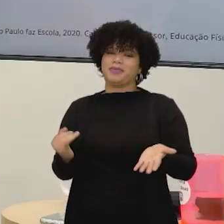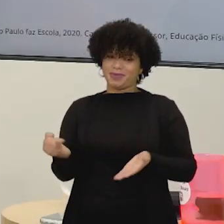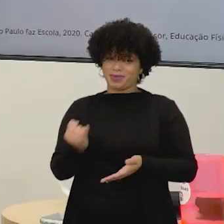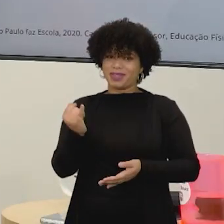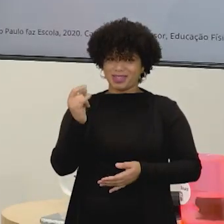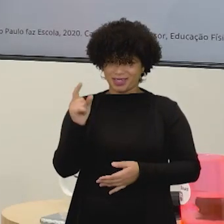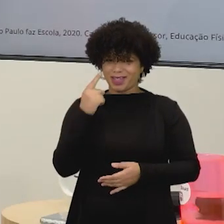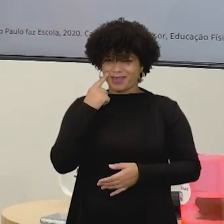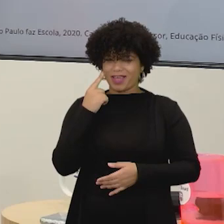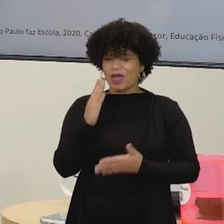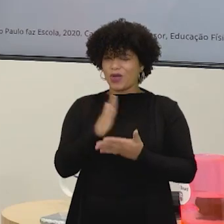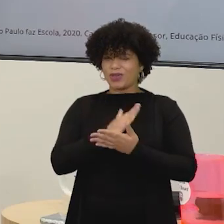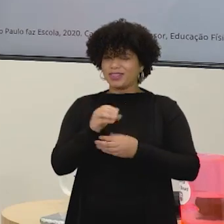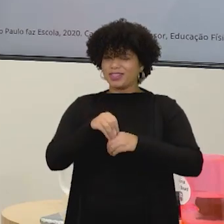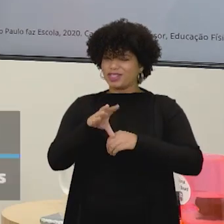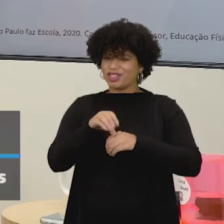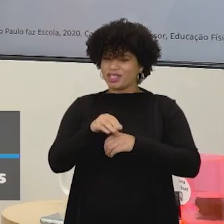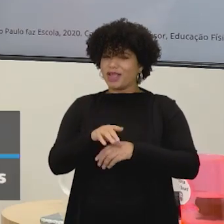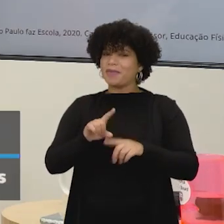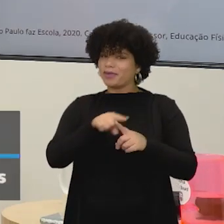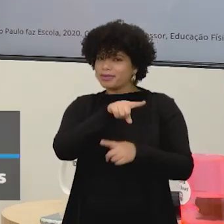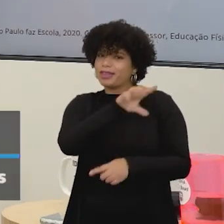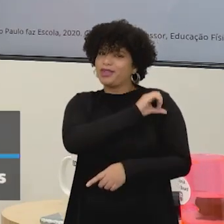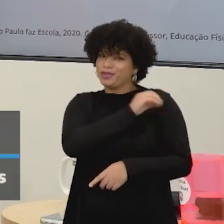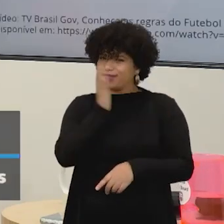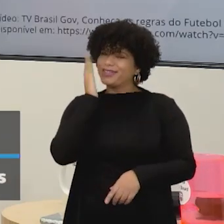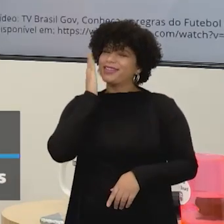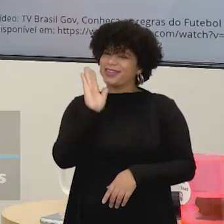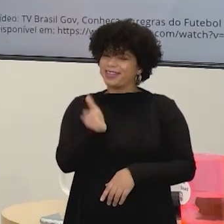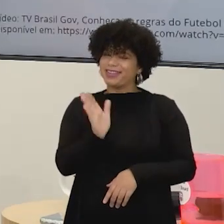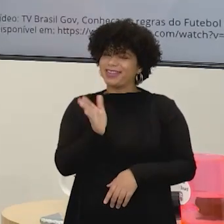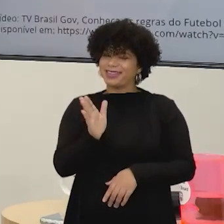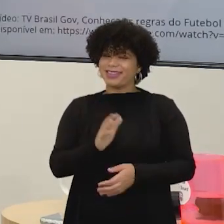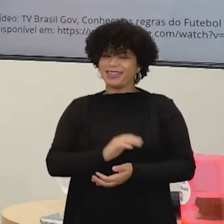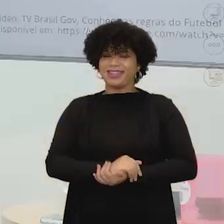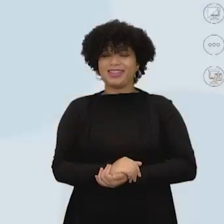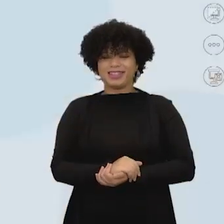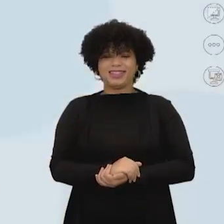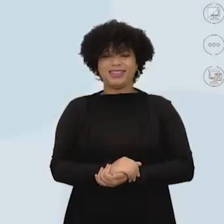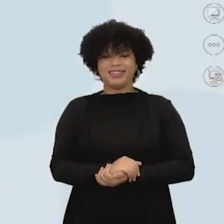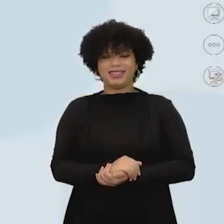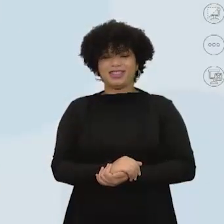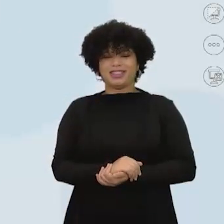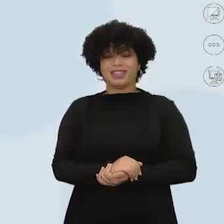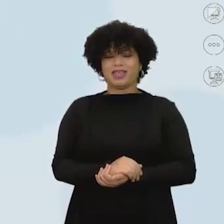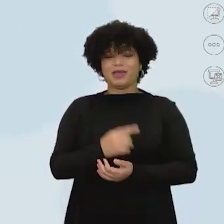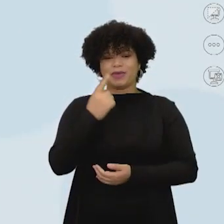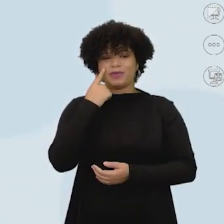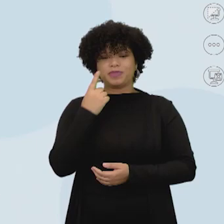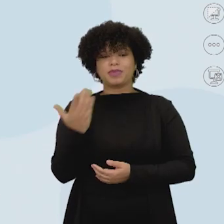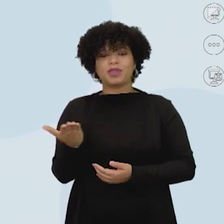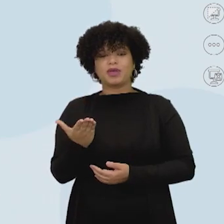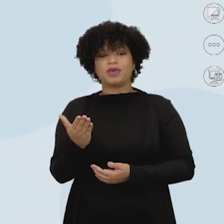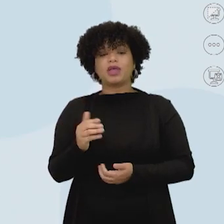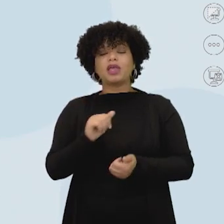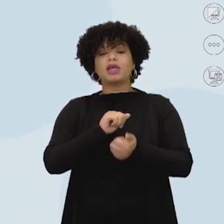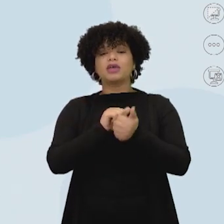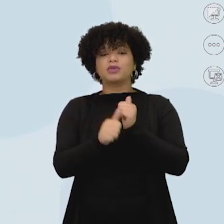só indicadores aí, mas o Nono já tá bom nisso, viu, Juliana? E aí, então, o esporte que eu falava no começo